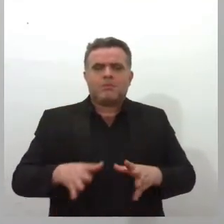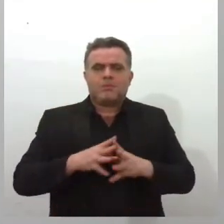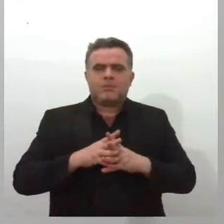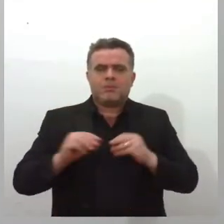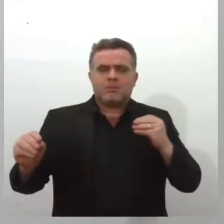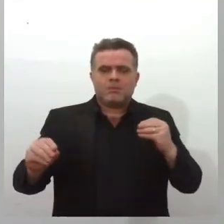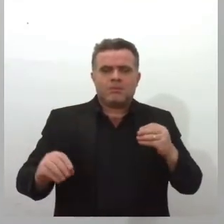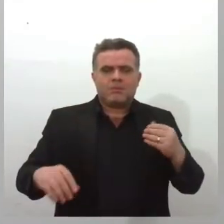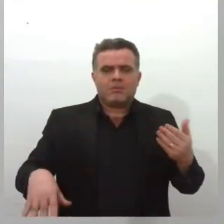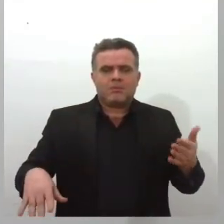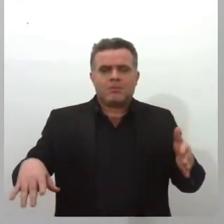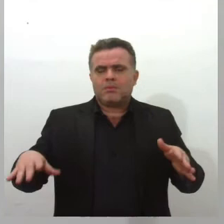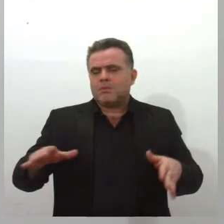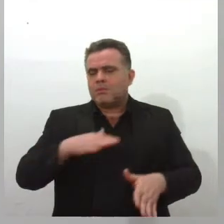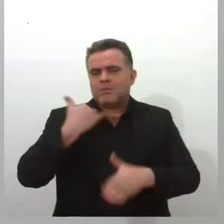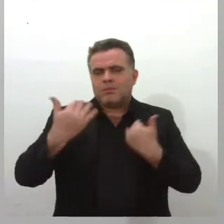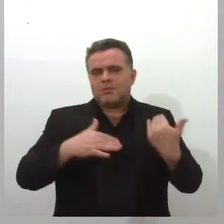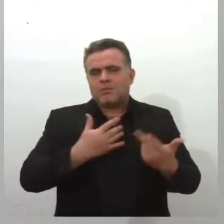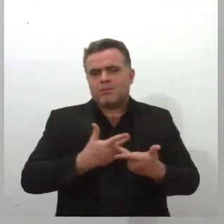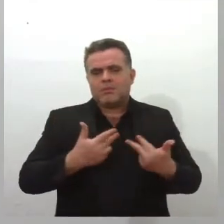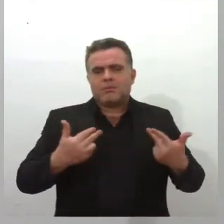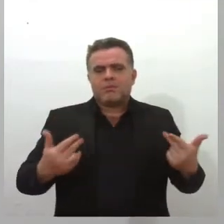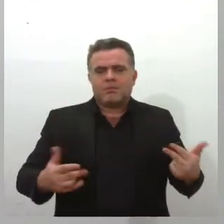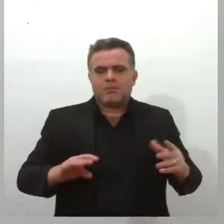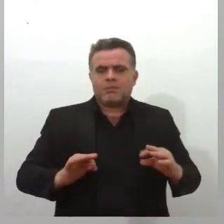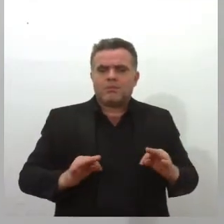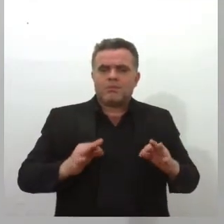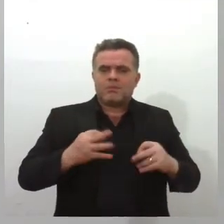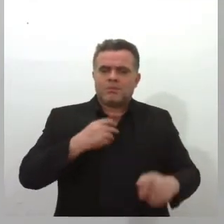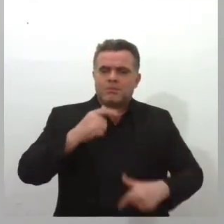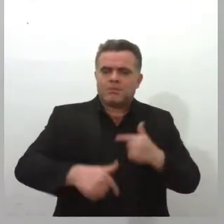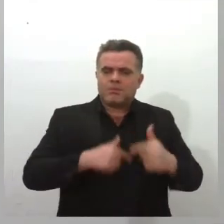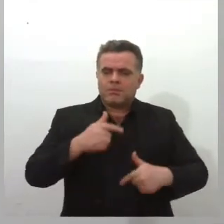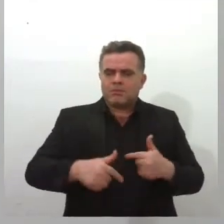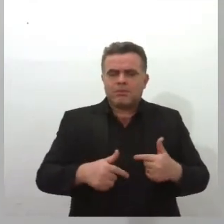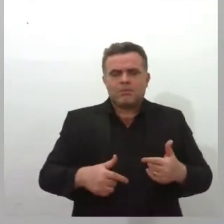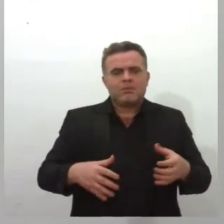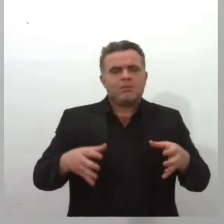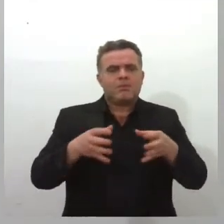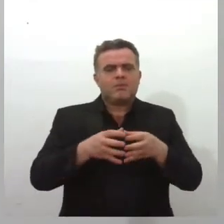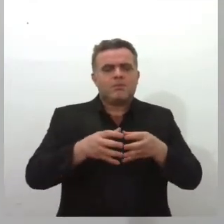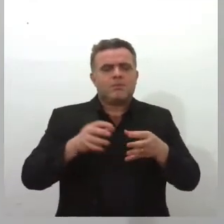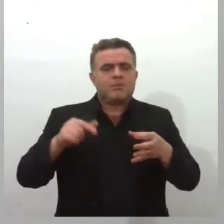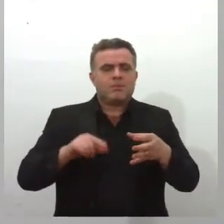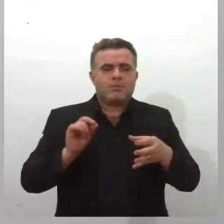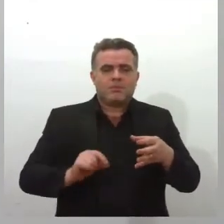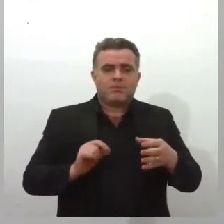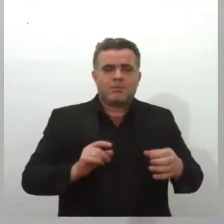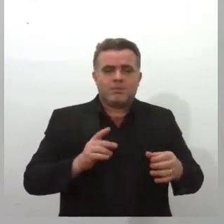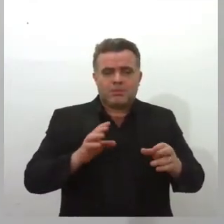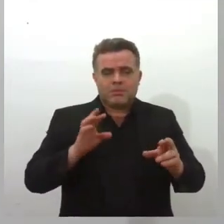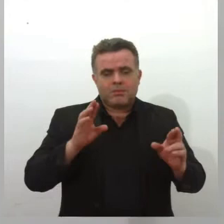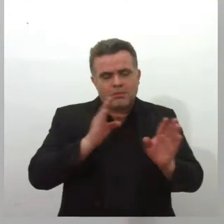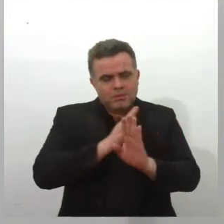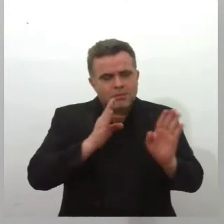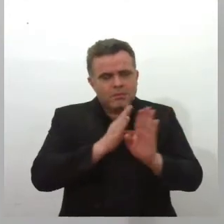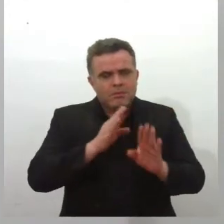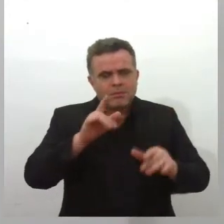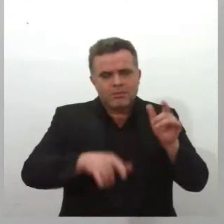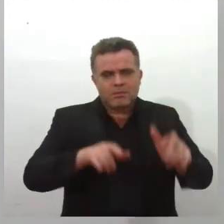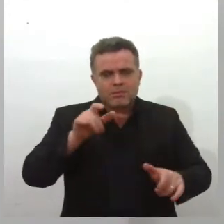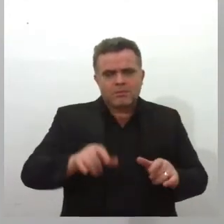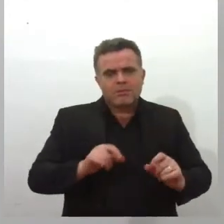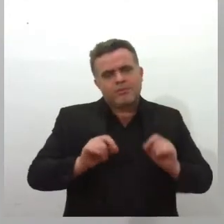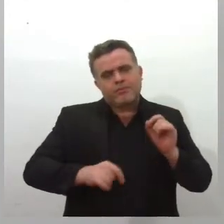desaparecimento, atropelamento, enfim. Então, todo o trabalho das entidades é no sentido de investigar aquela pessoa